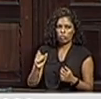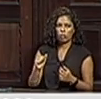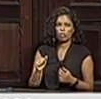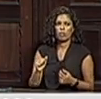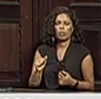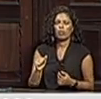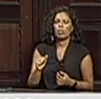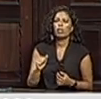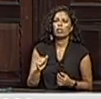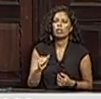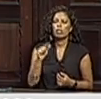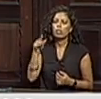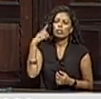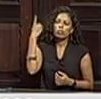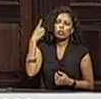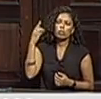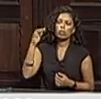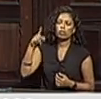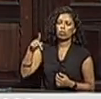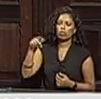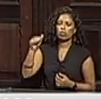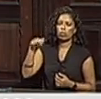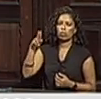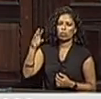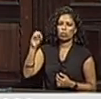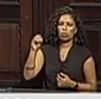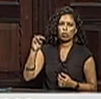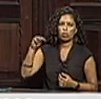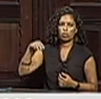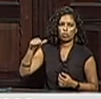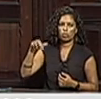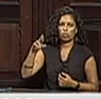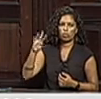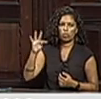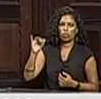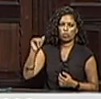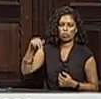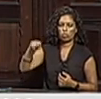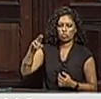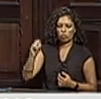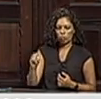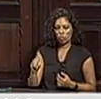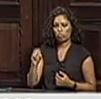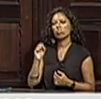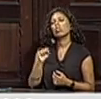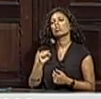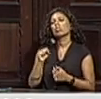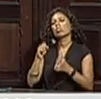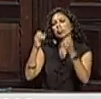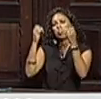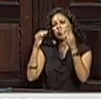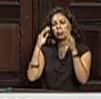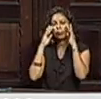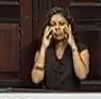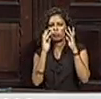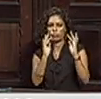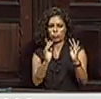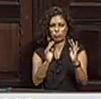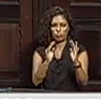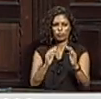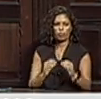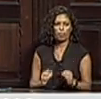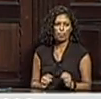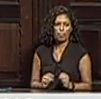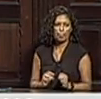do PDT, acompanha essa questão todos esses anos e tem, naturalmente, apoiado a inclusão